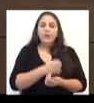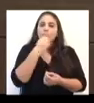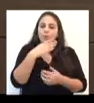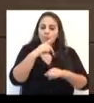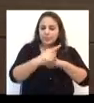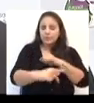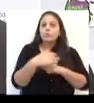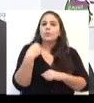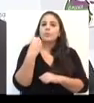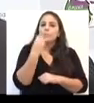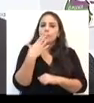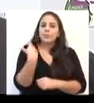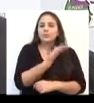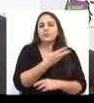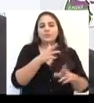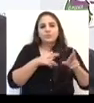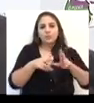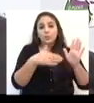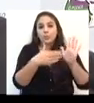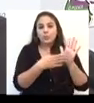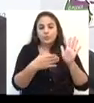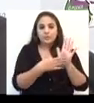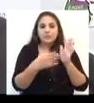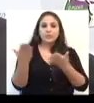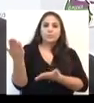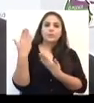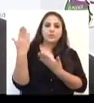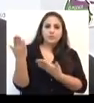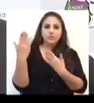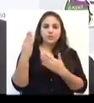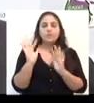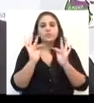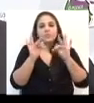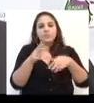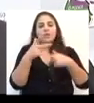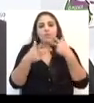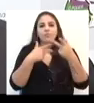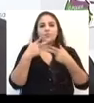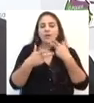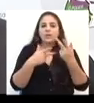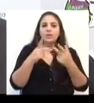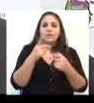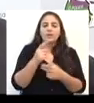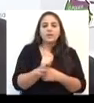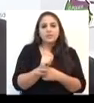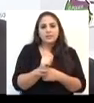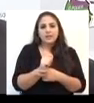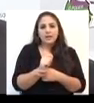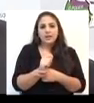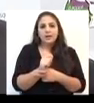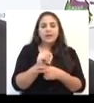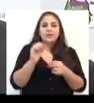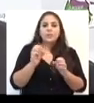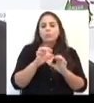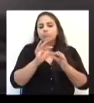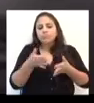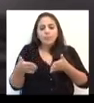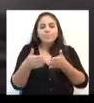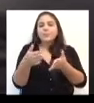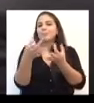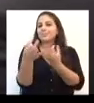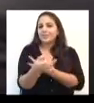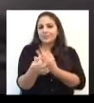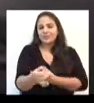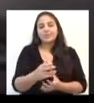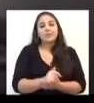Fundo e é bom para a nossa região. O proponente da homenagem encerrou o discurso desejando à entidade um caminho brilhante. Para